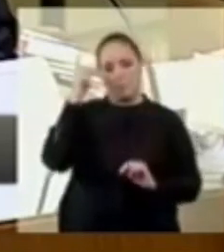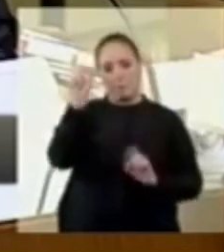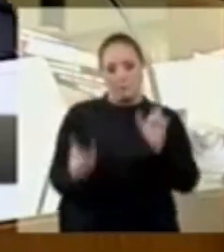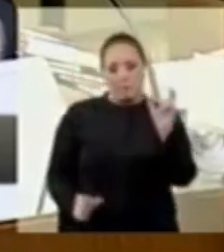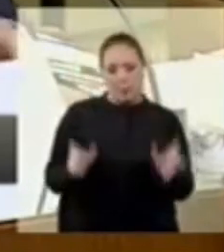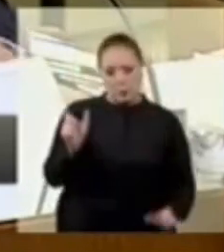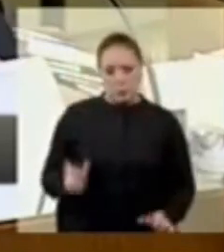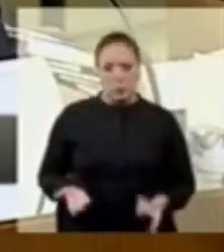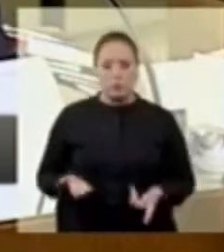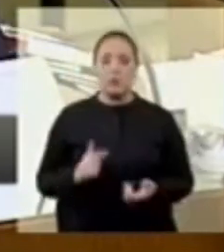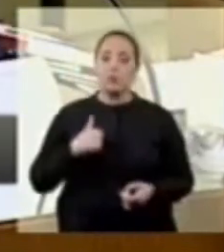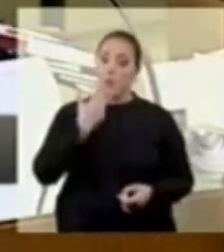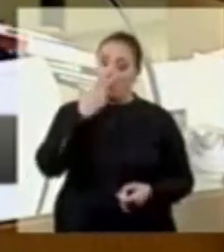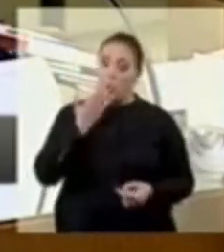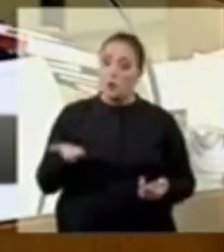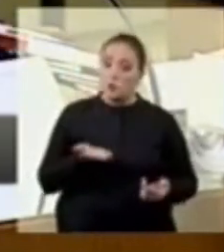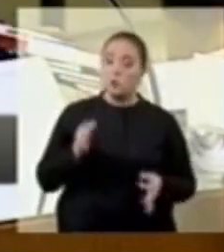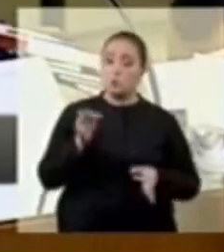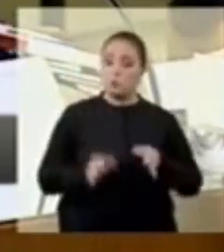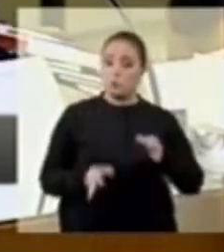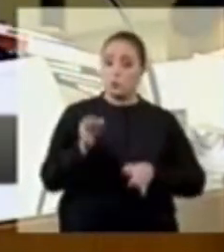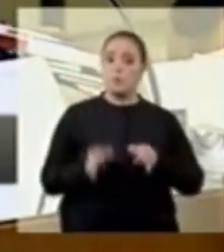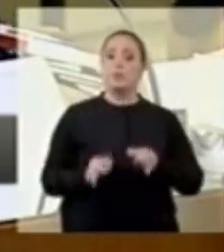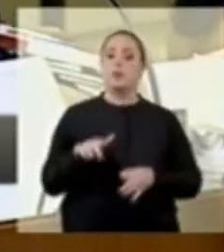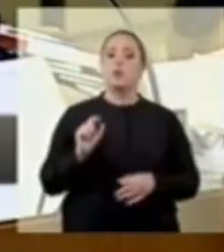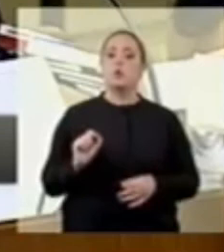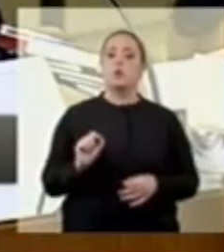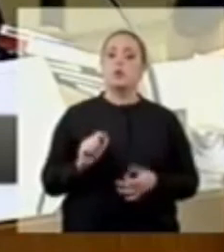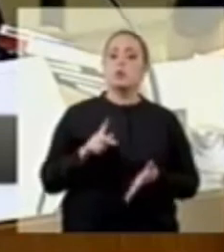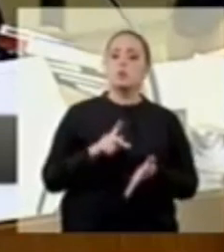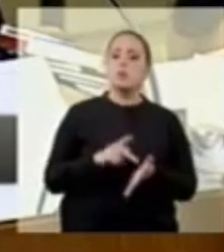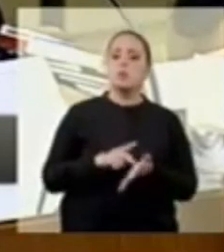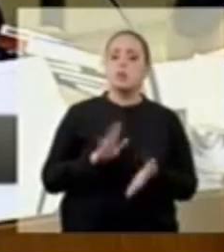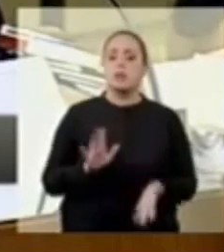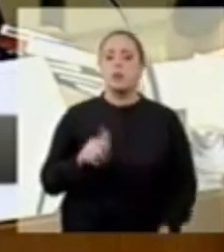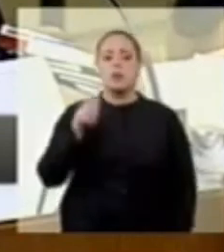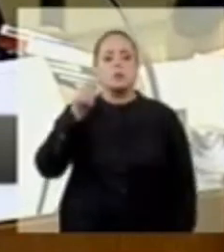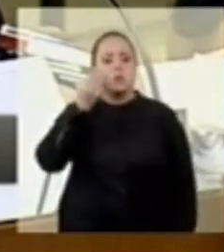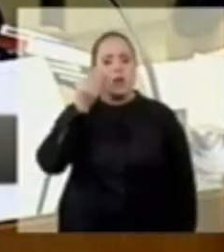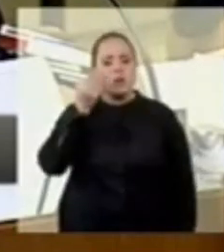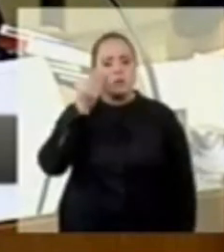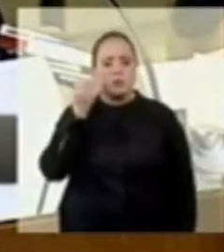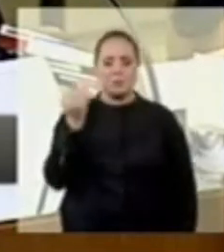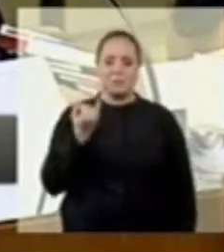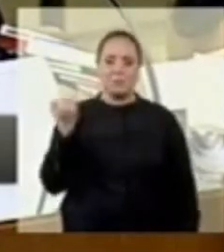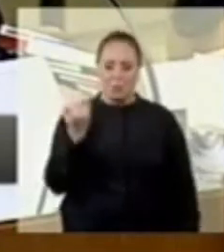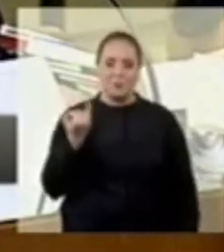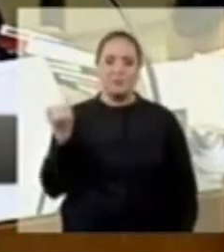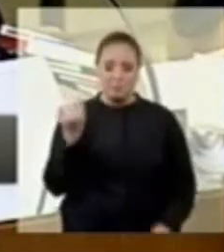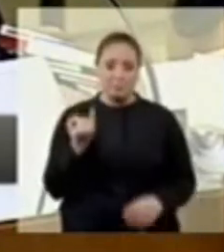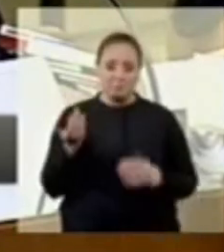eu acho que esse julgamento é na verdade um teste importante para